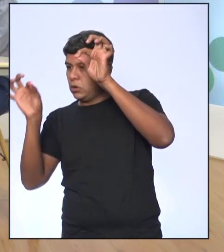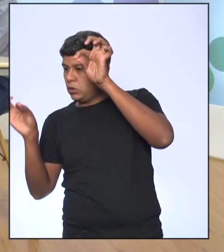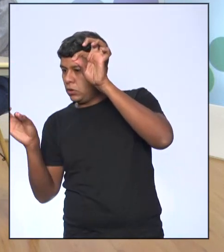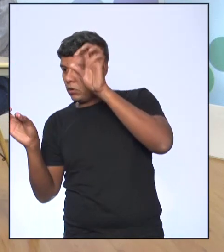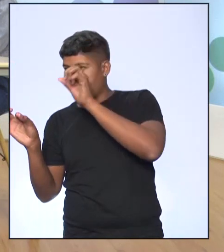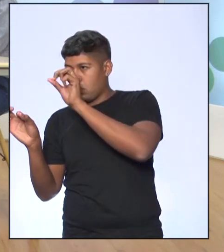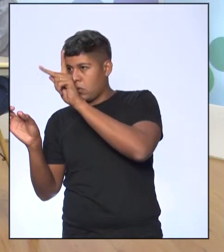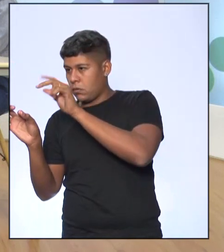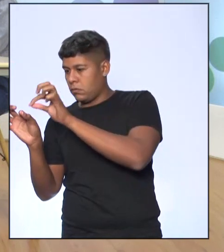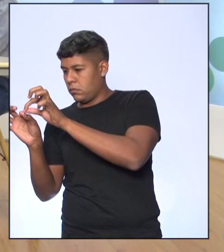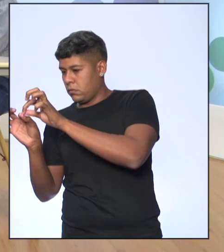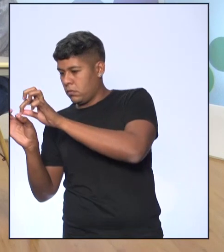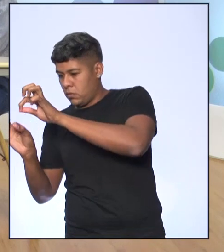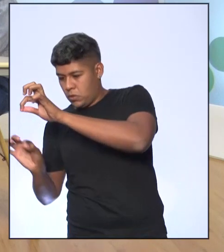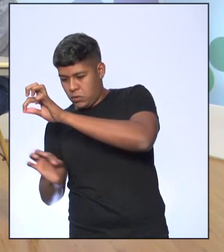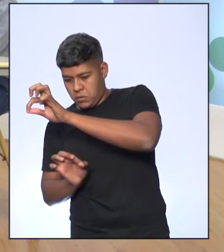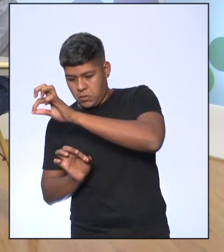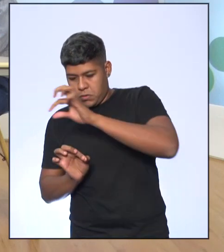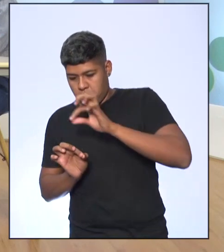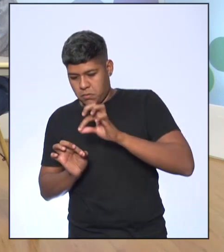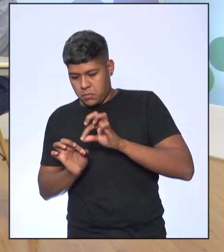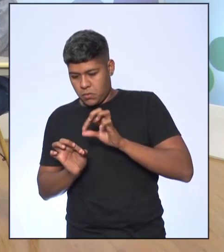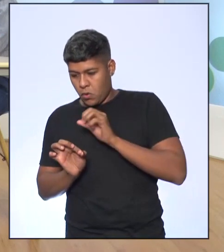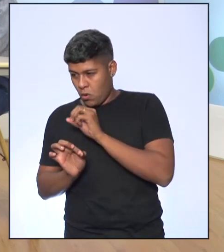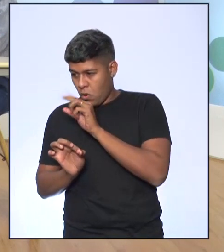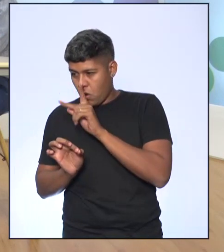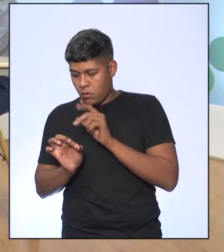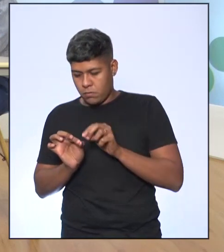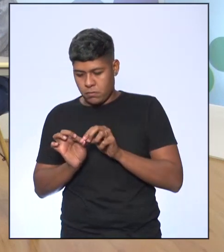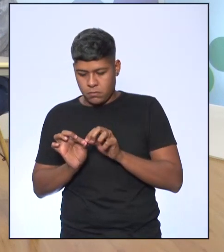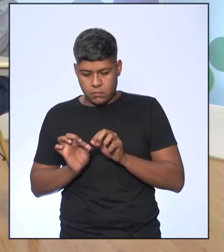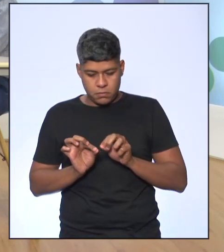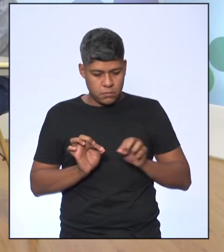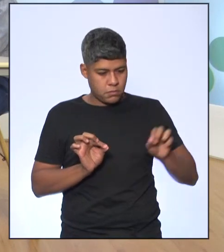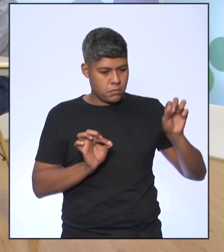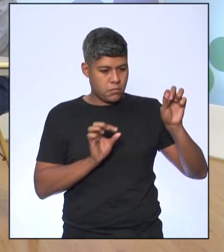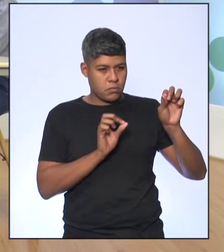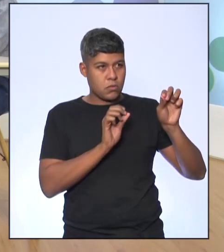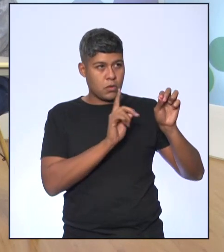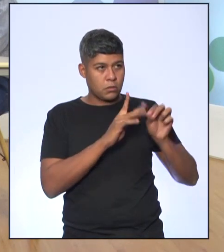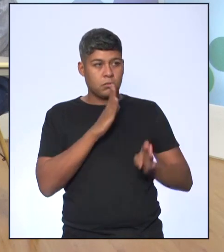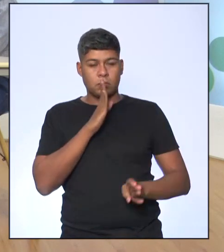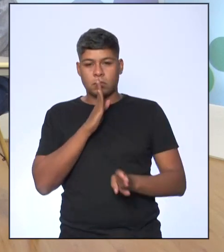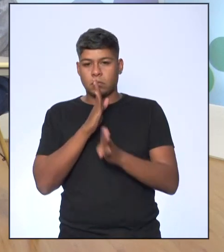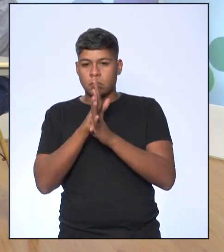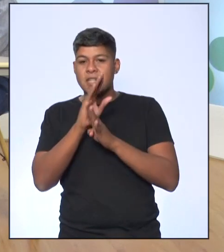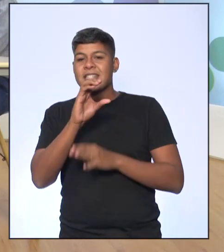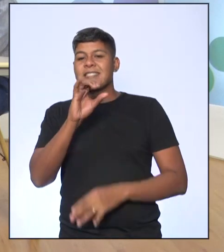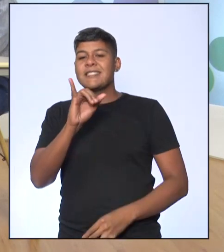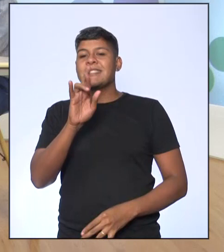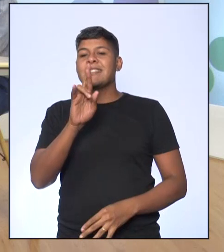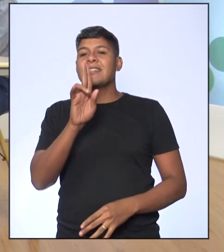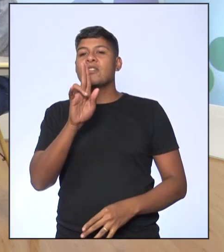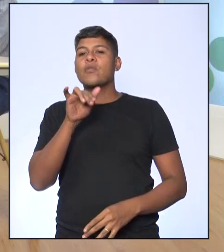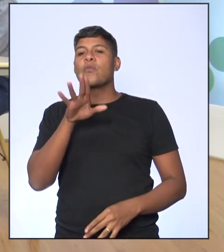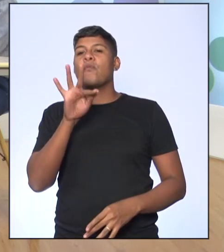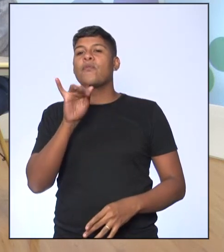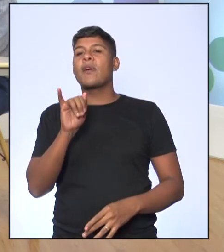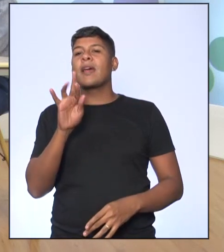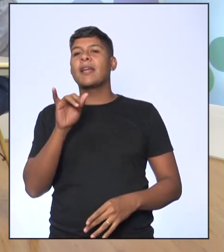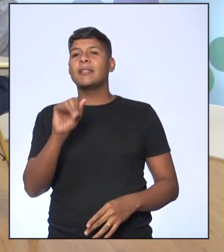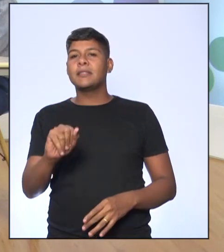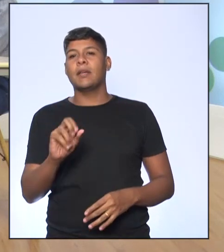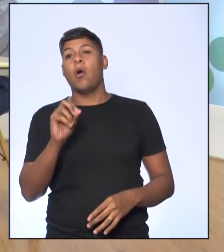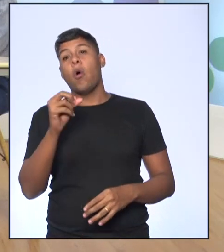medida aqui, e ela complementa aqui. Então, quando você tirar essa circunferência aqui, você vai ter um comprimento. Você vai ter